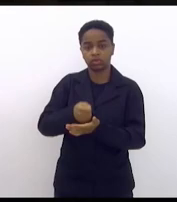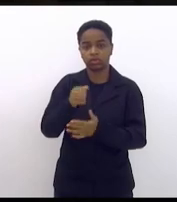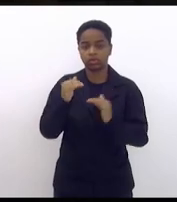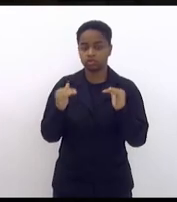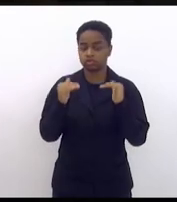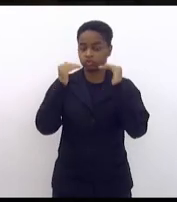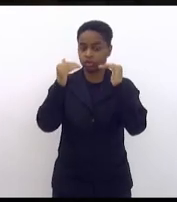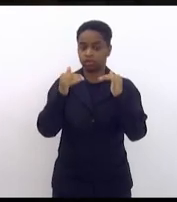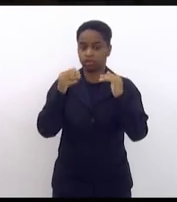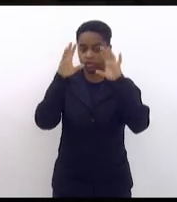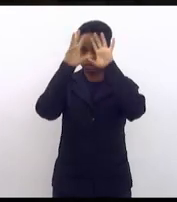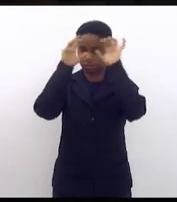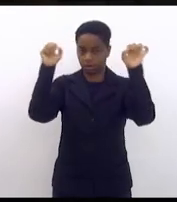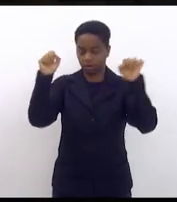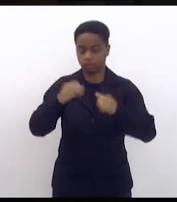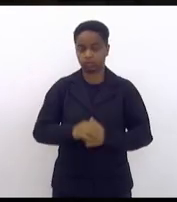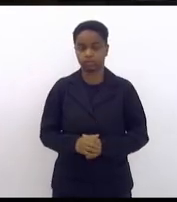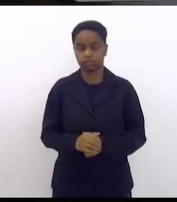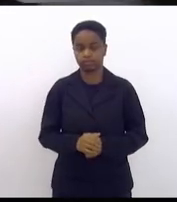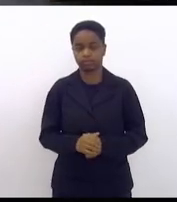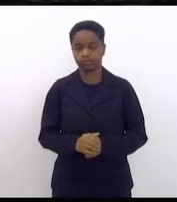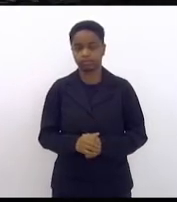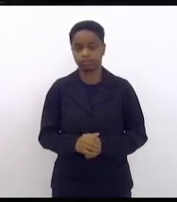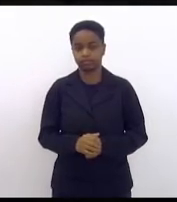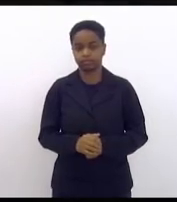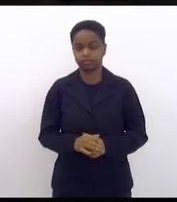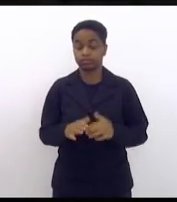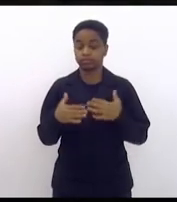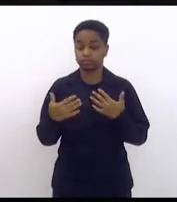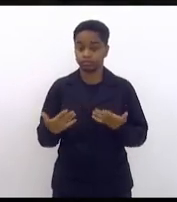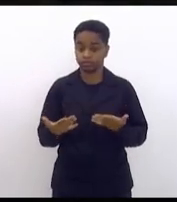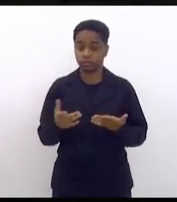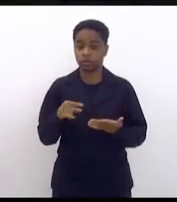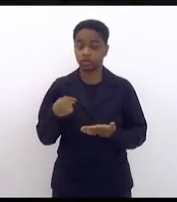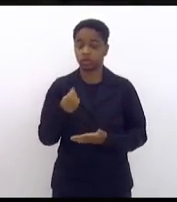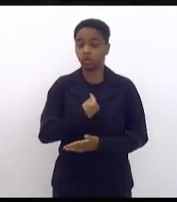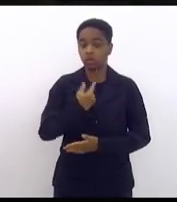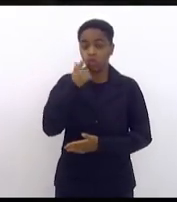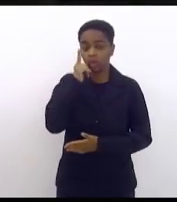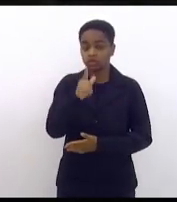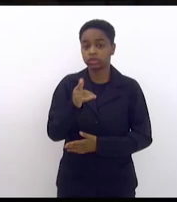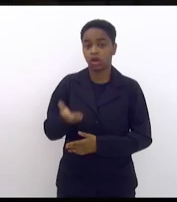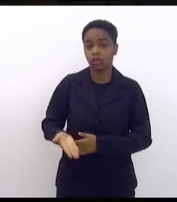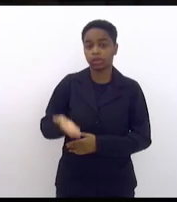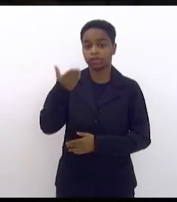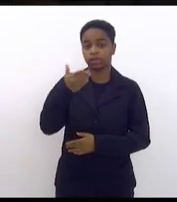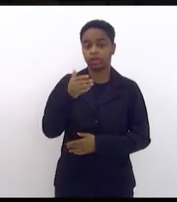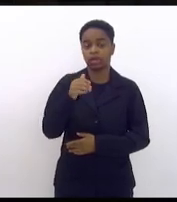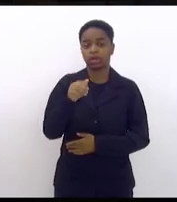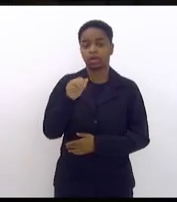posteriori. Então, com isso, nós pudemos aumentar a alíquota modal.